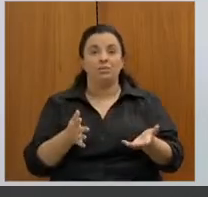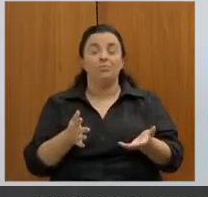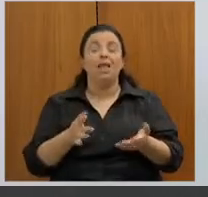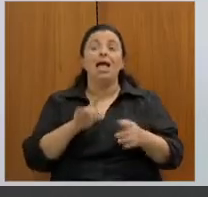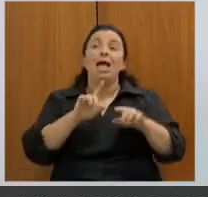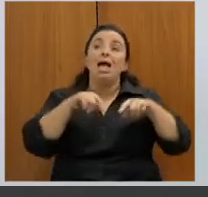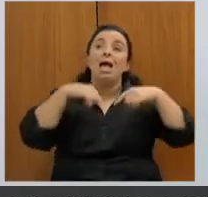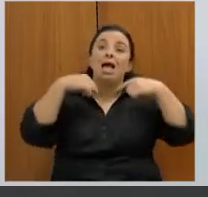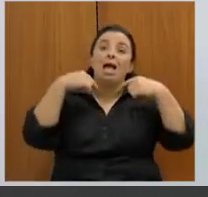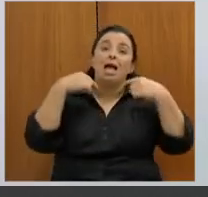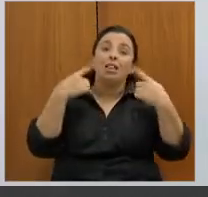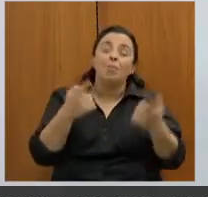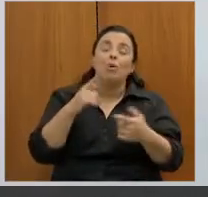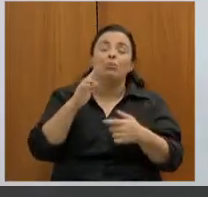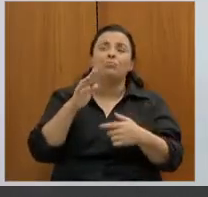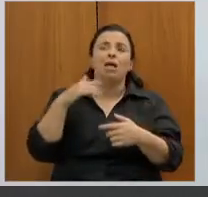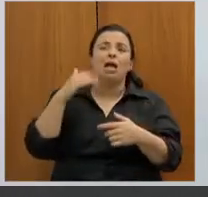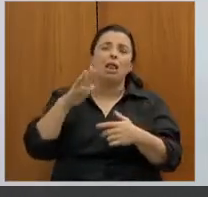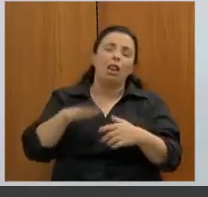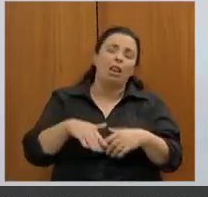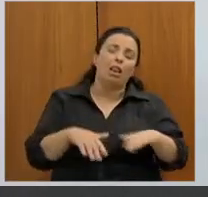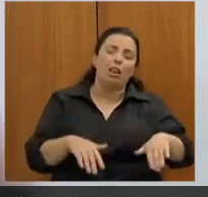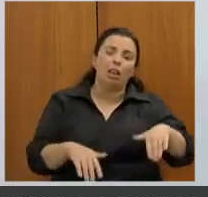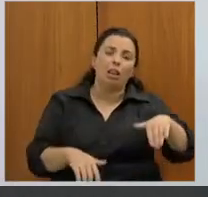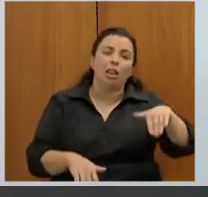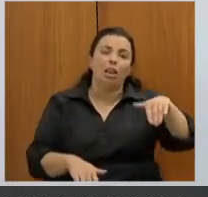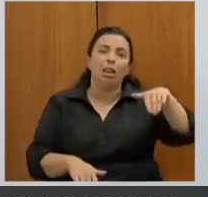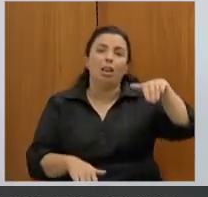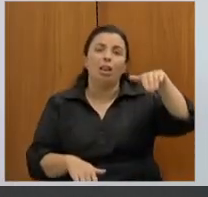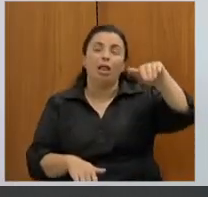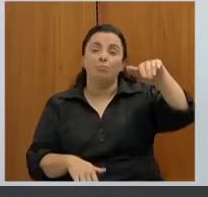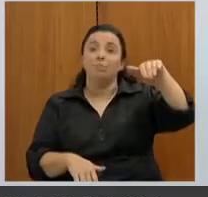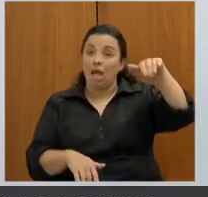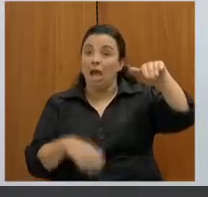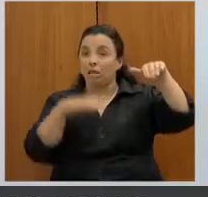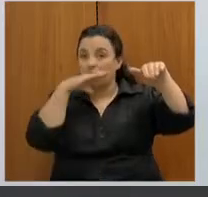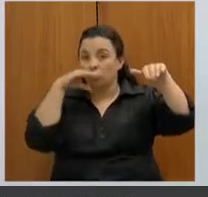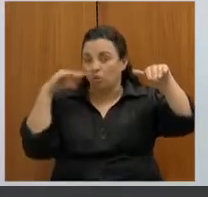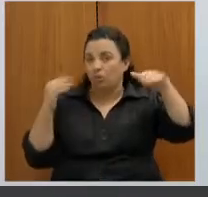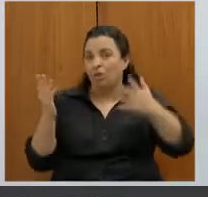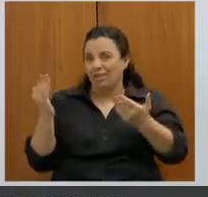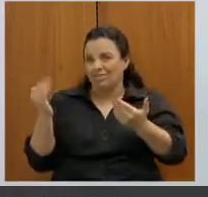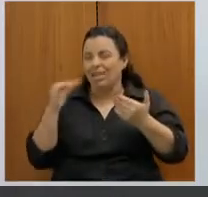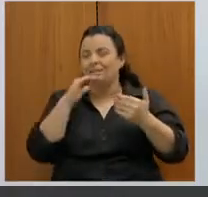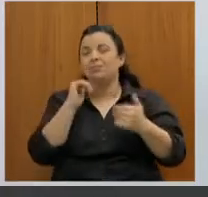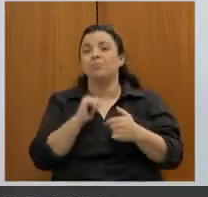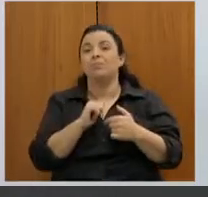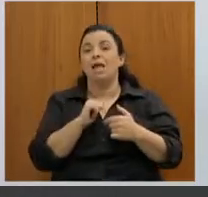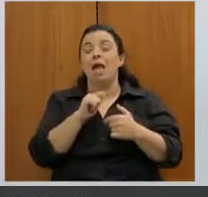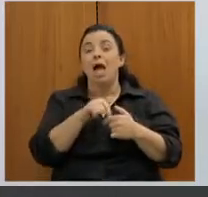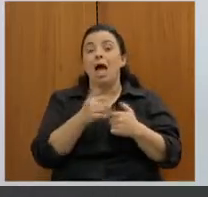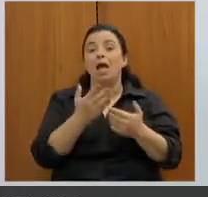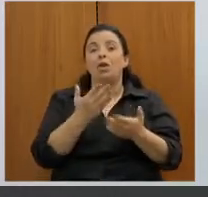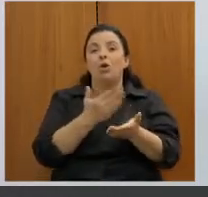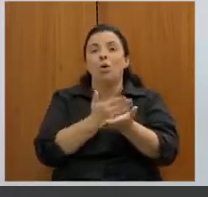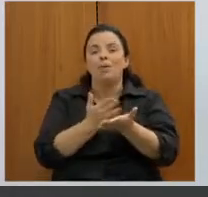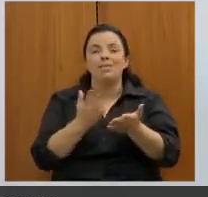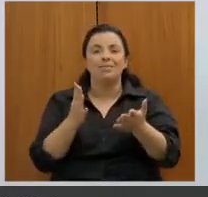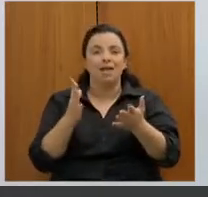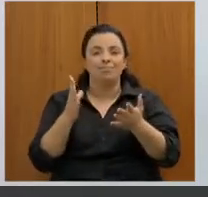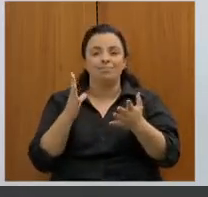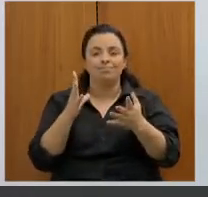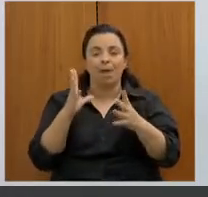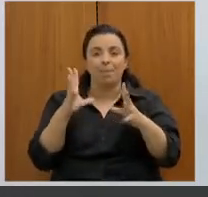criança ela na puberdade né Ele é do lecce ele começa a se tocar né